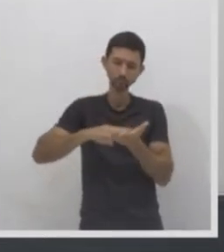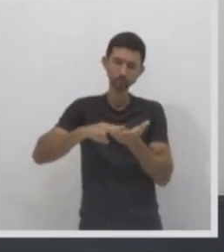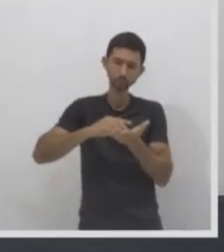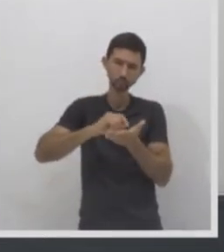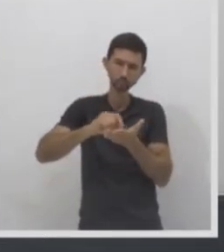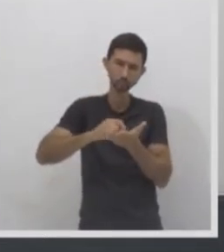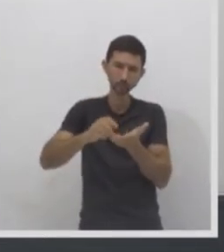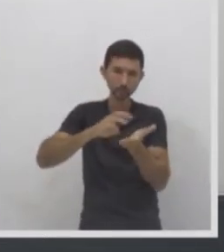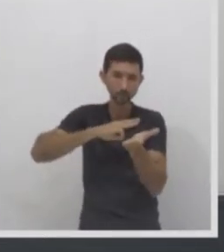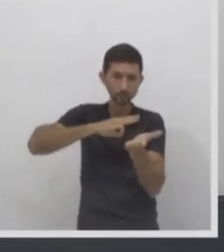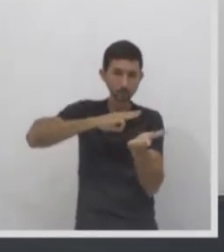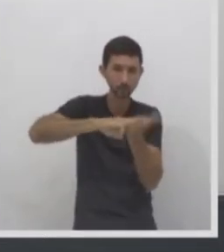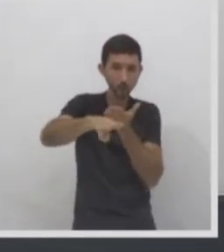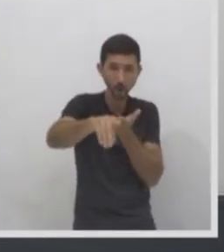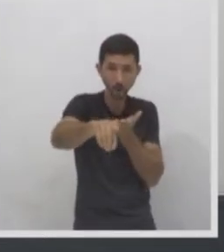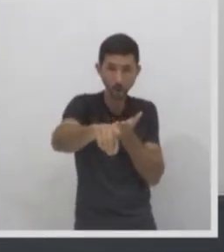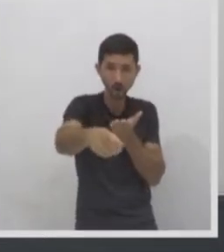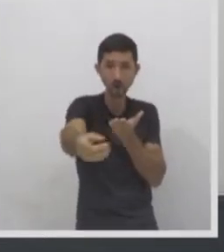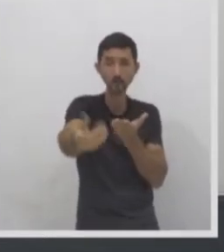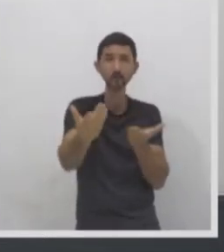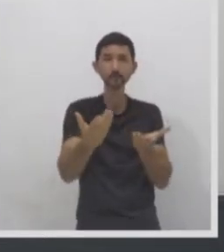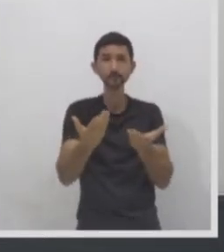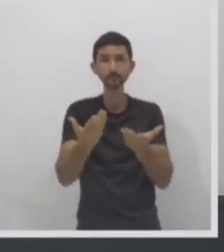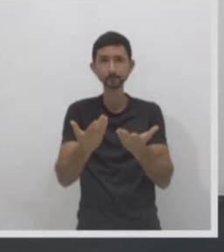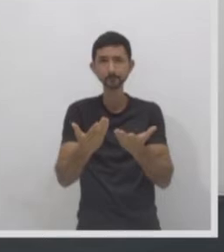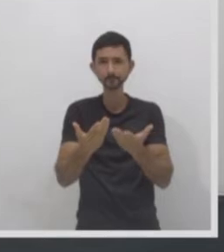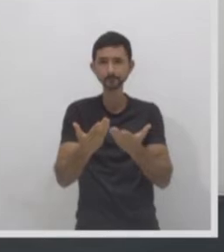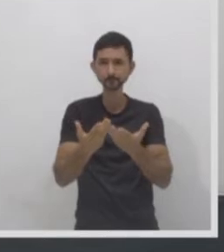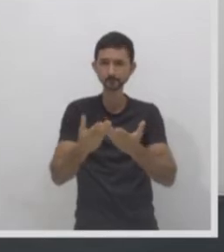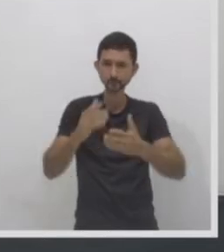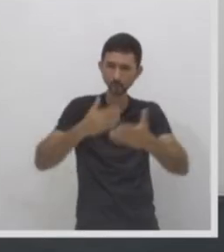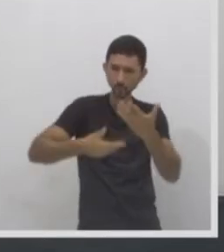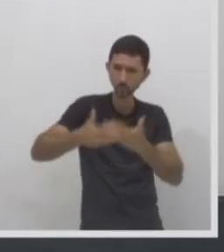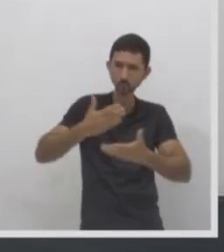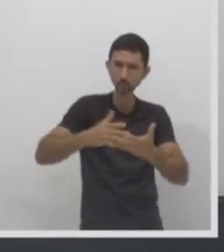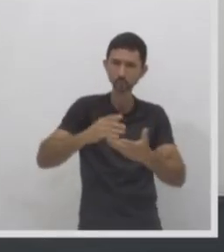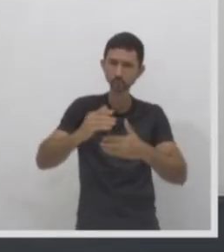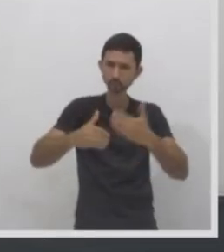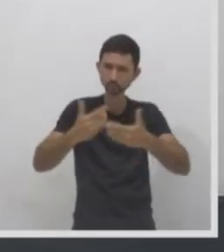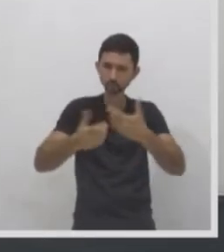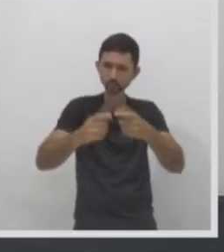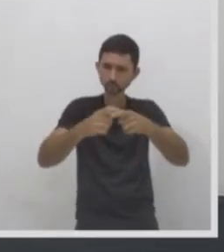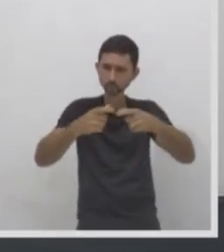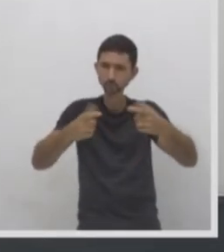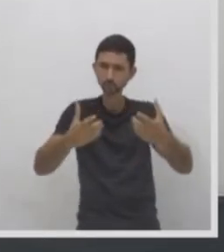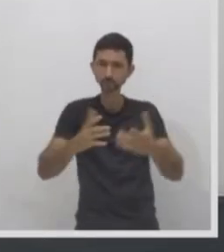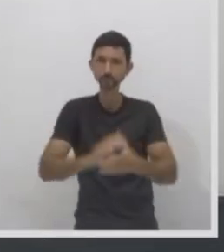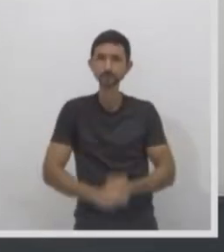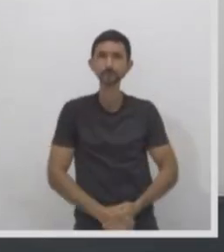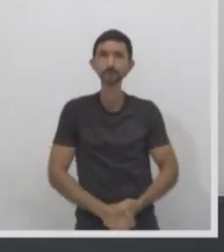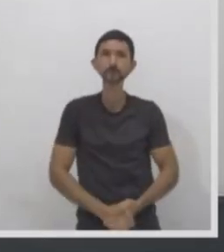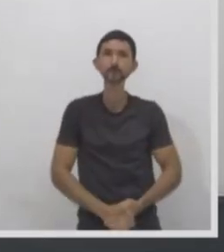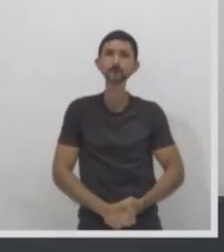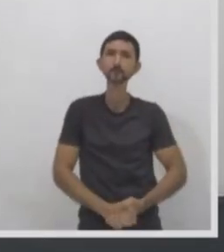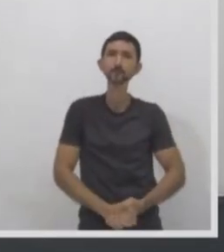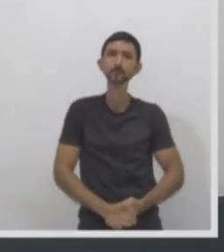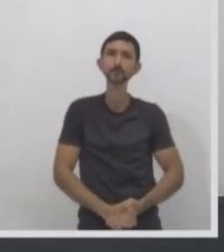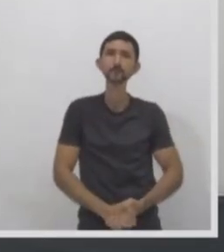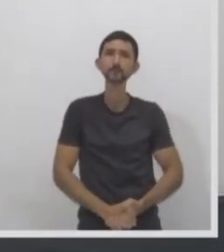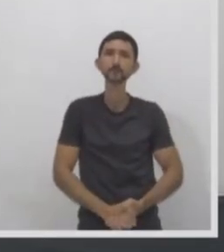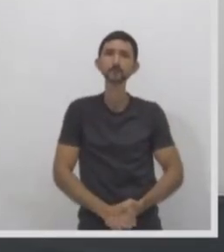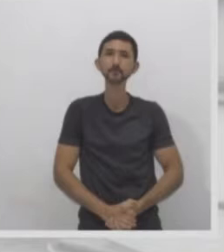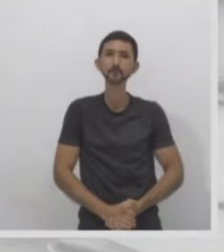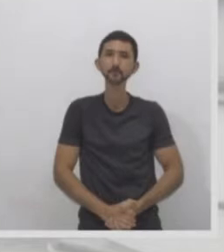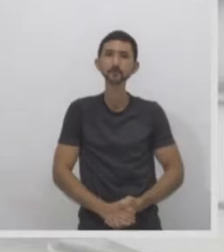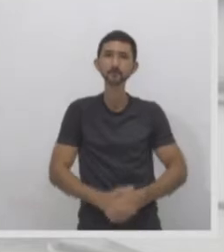é emissor e receptor. Mas essa é uma discussão muito filosófica que a gente pode ampliar num outro momento.